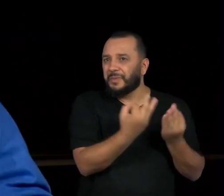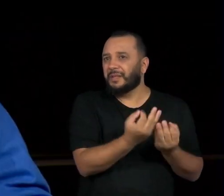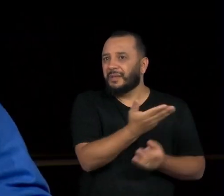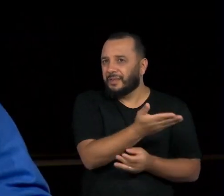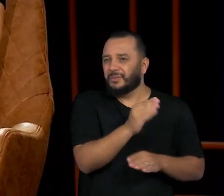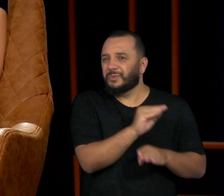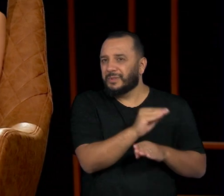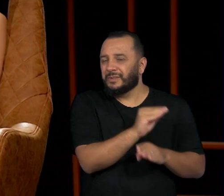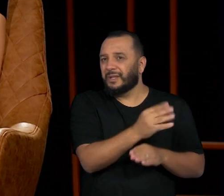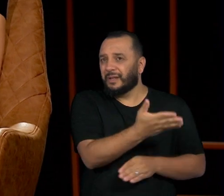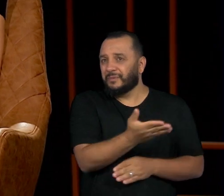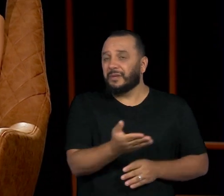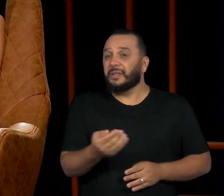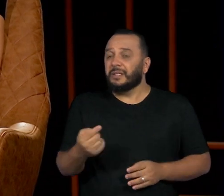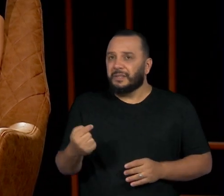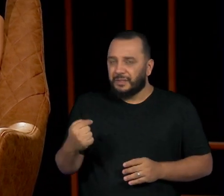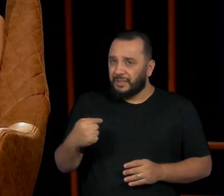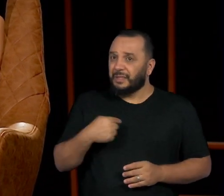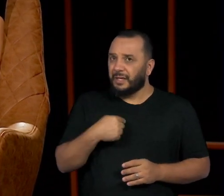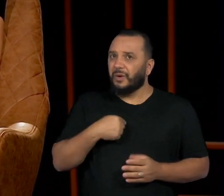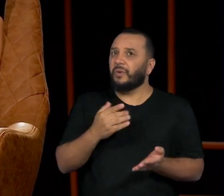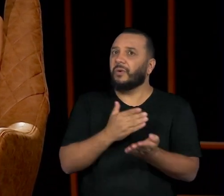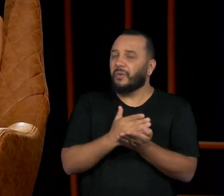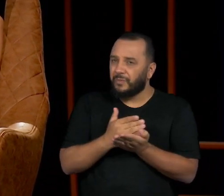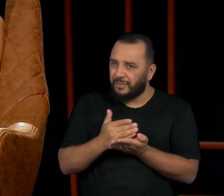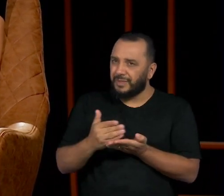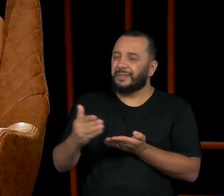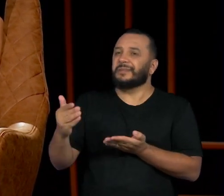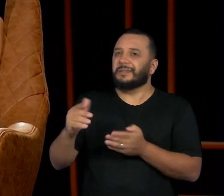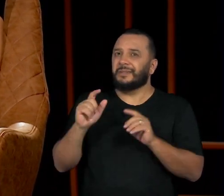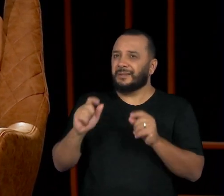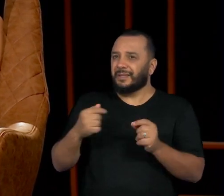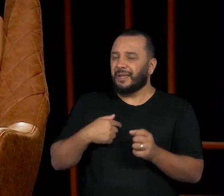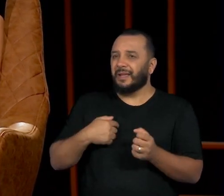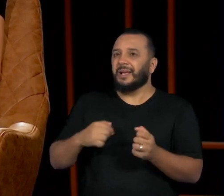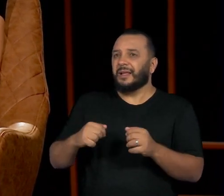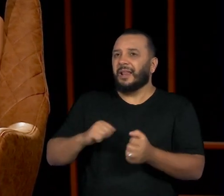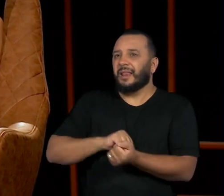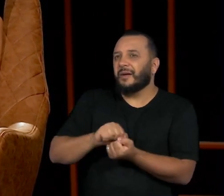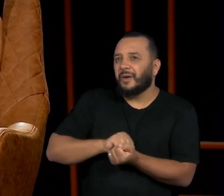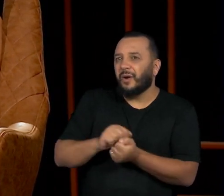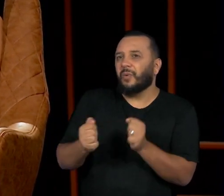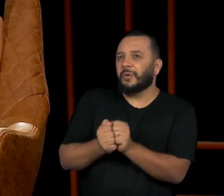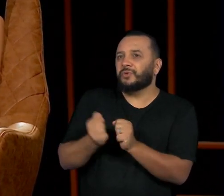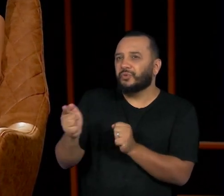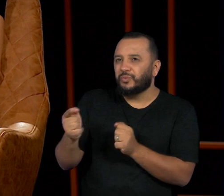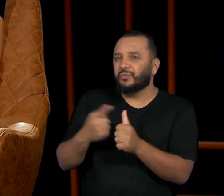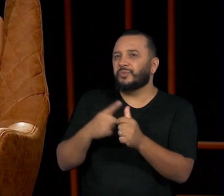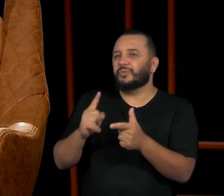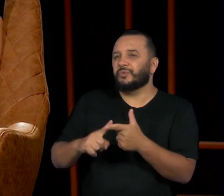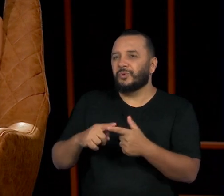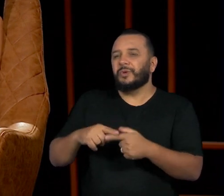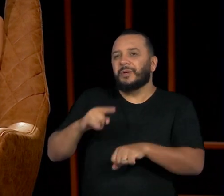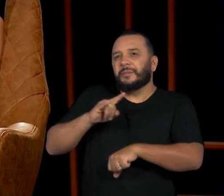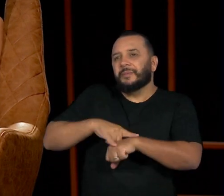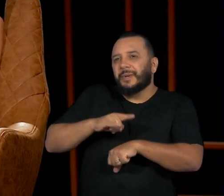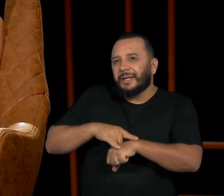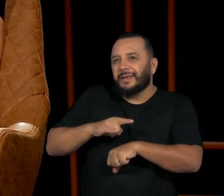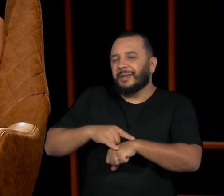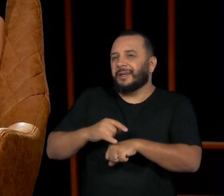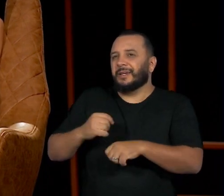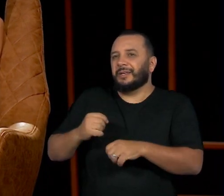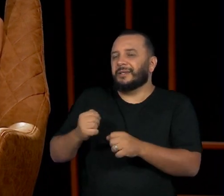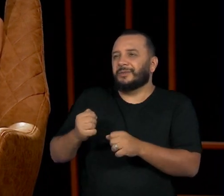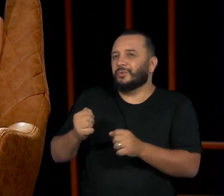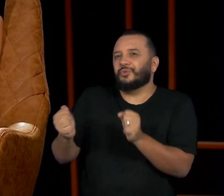dinheiro. Como eu passo a fazer parte de uma rotina muito cotidiana de lavar roupa junto, dividir banheiro. Eu dormia num quarto que não